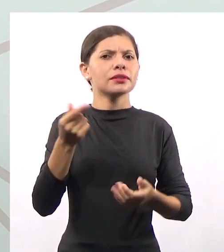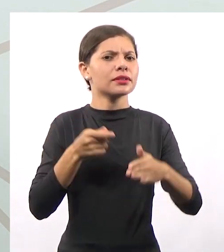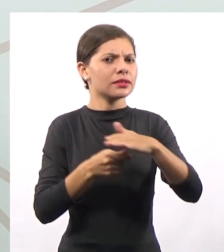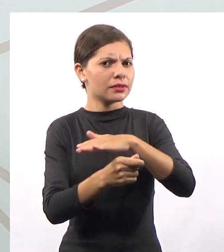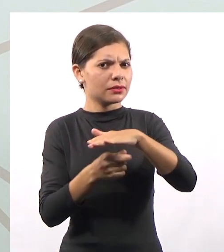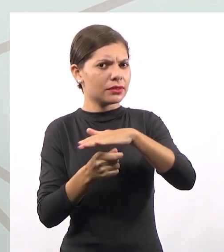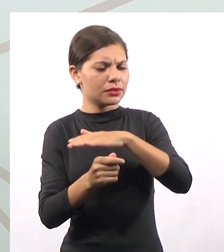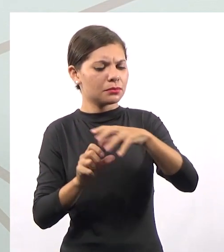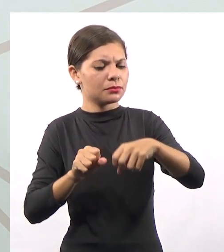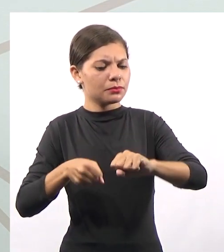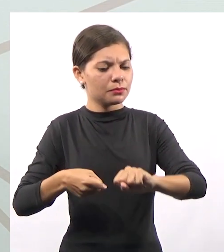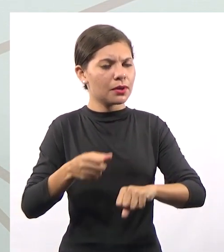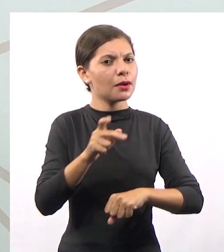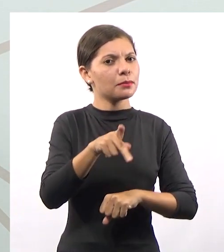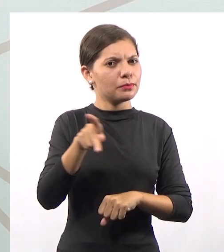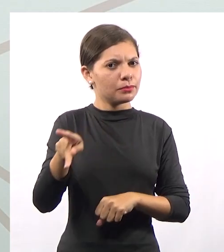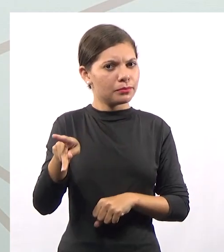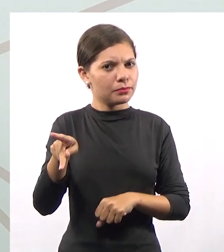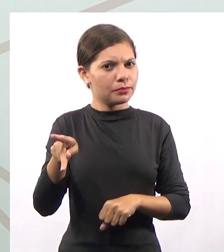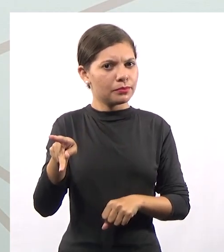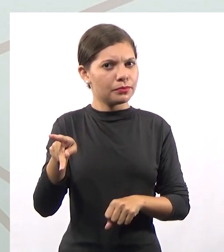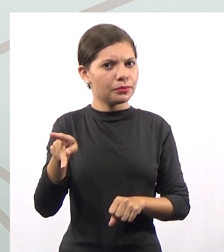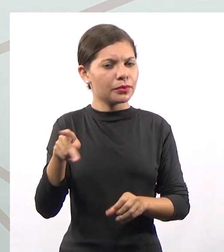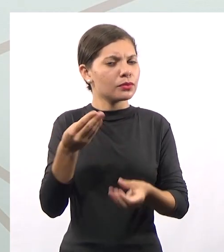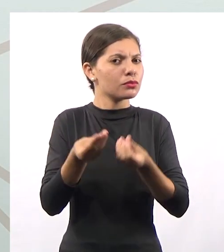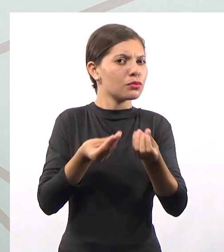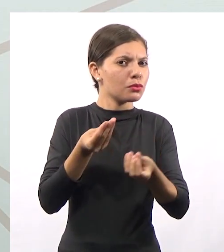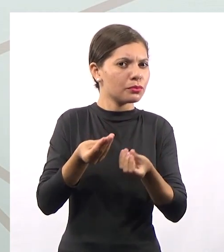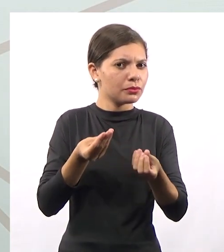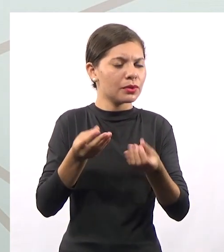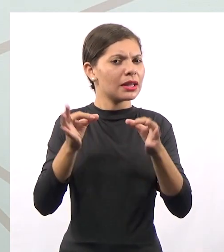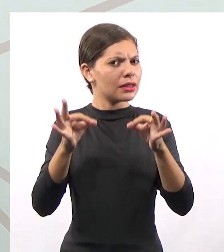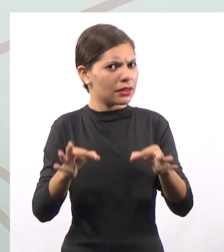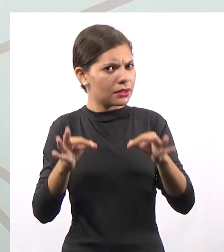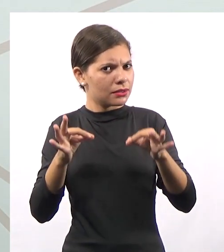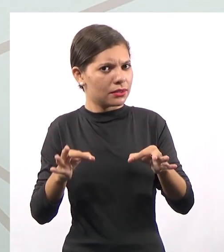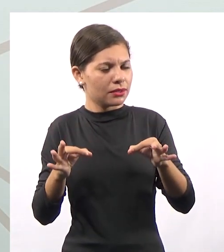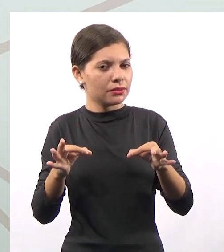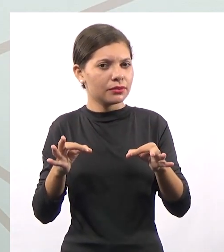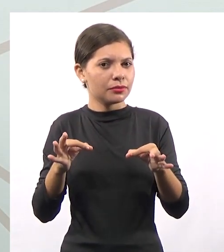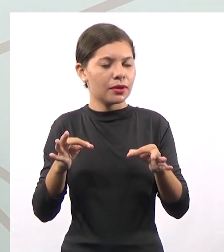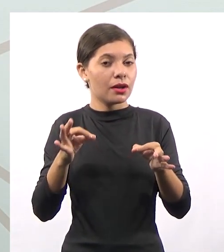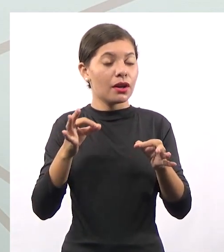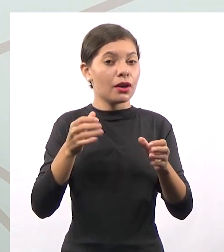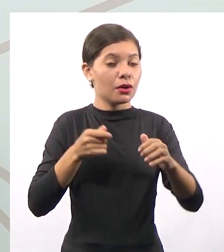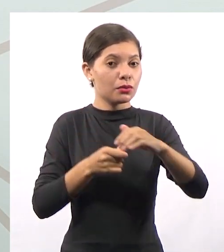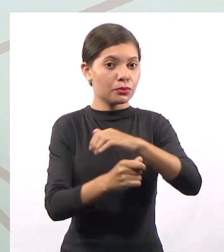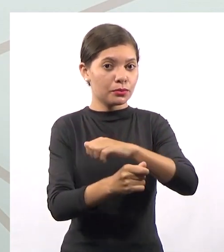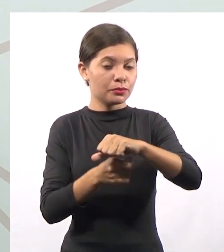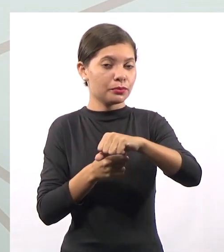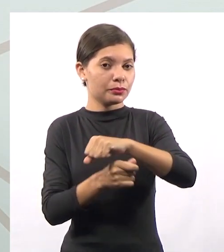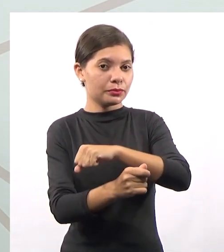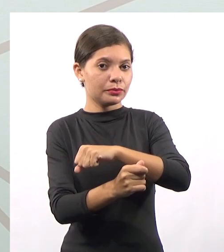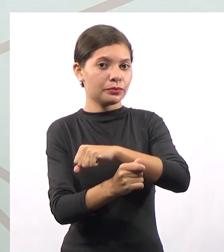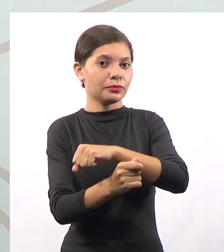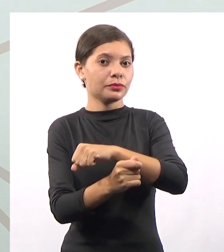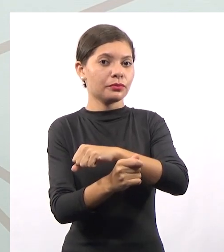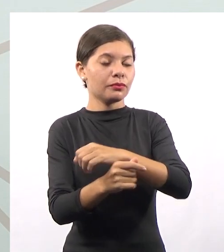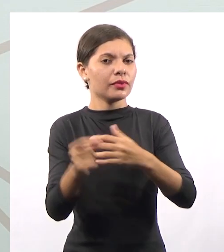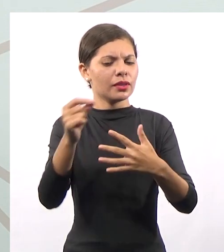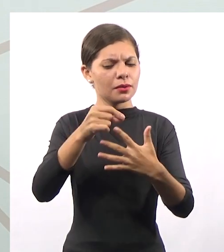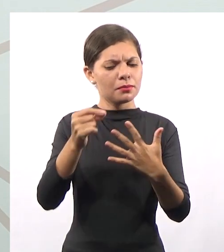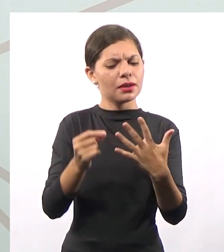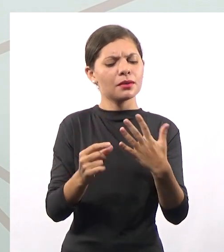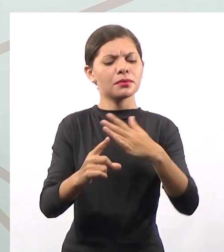investido para a formação de professores? Ele está sendo investido de forma adequada? Esses parâmetros de investimento,